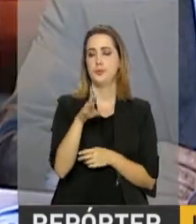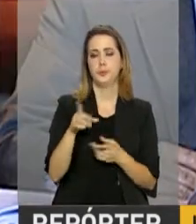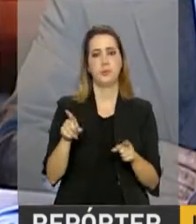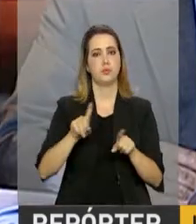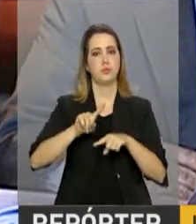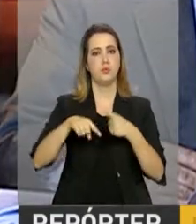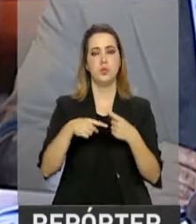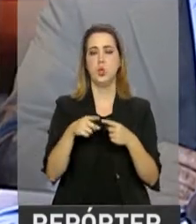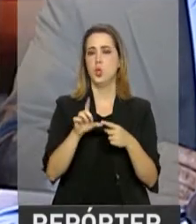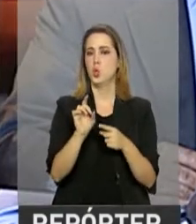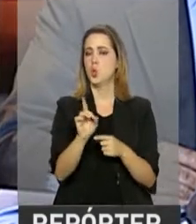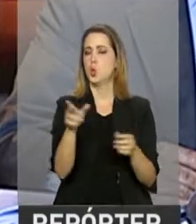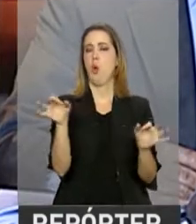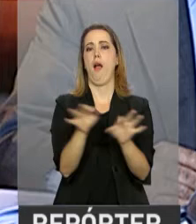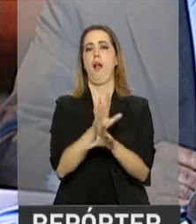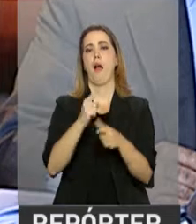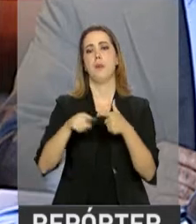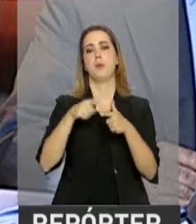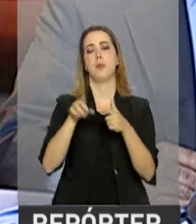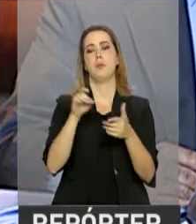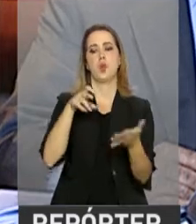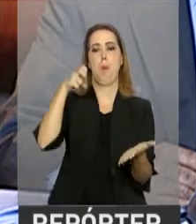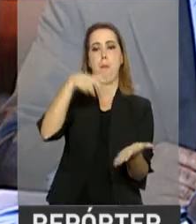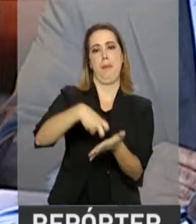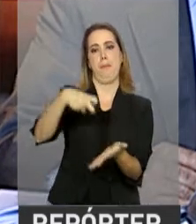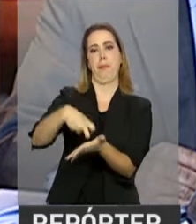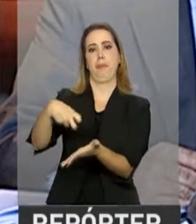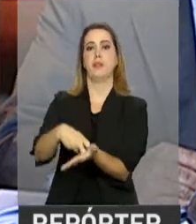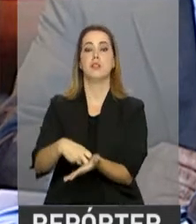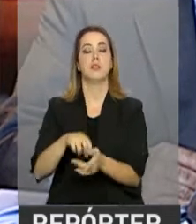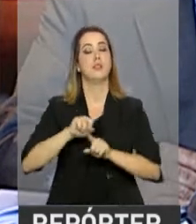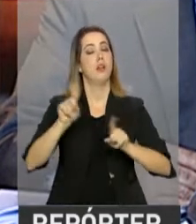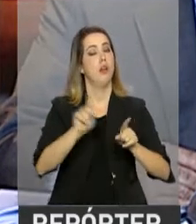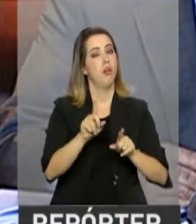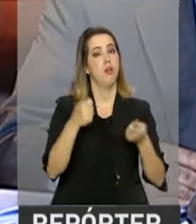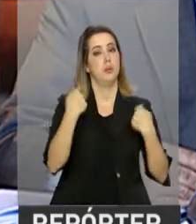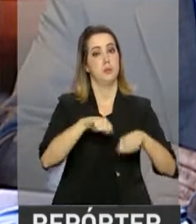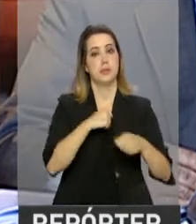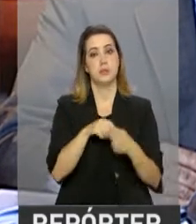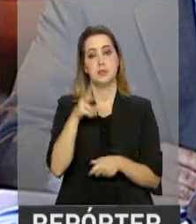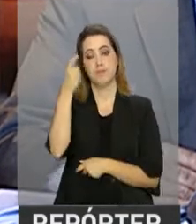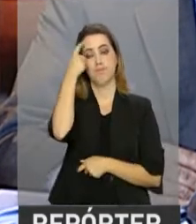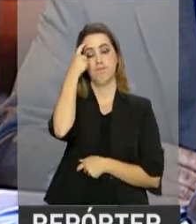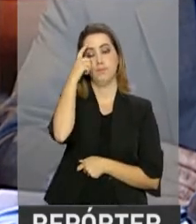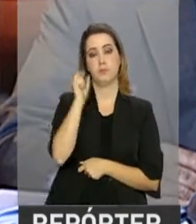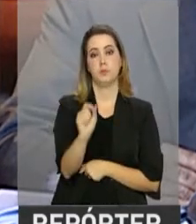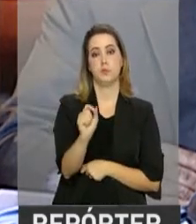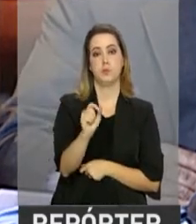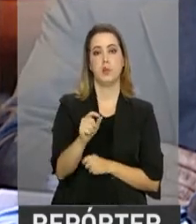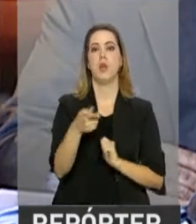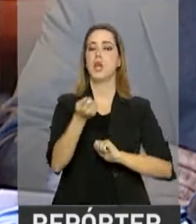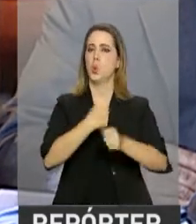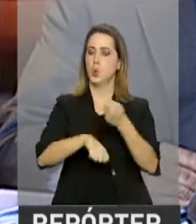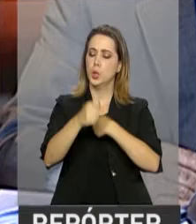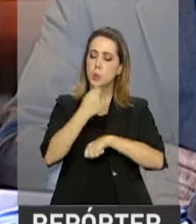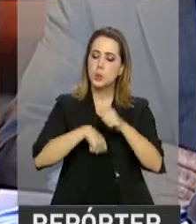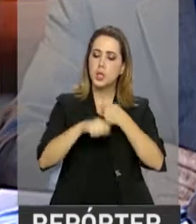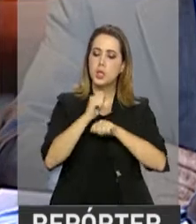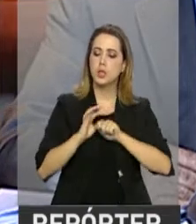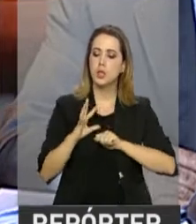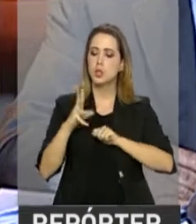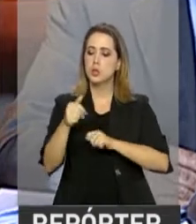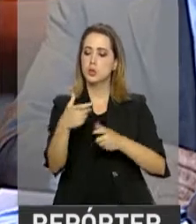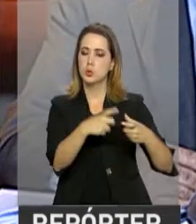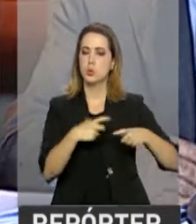com repressão, embora essa seja essencial. Mas também temos que ter atividade econômica, né, em todos